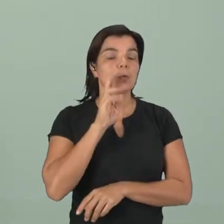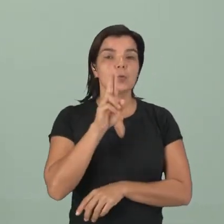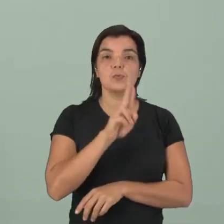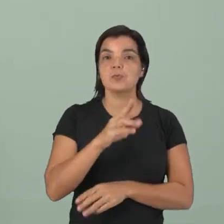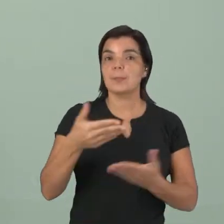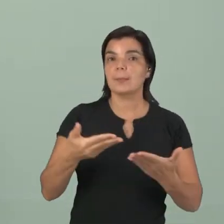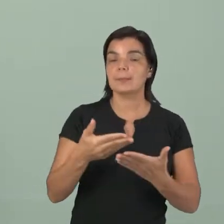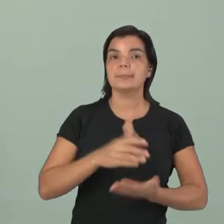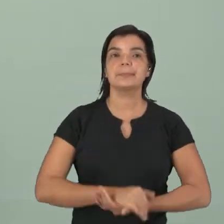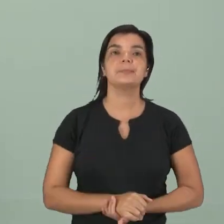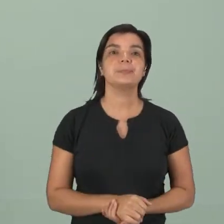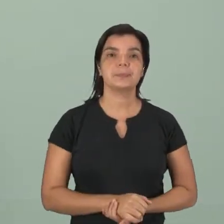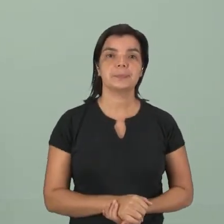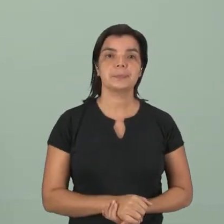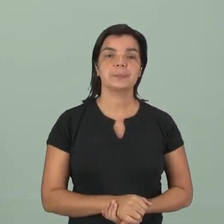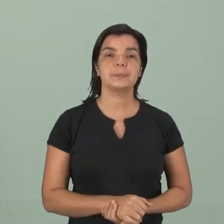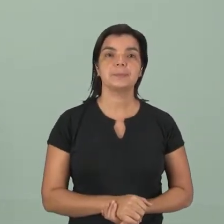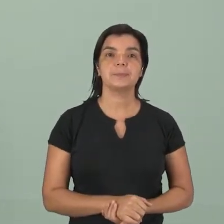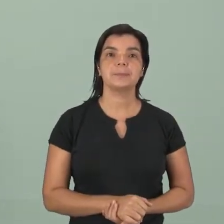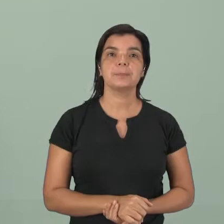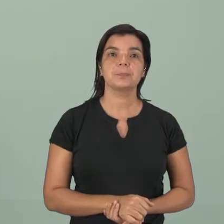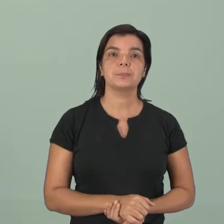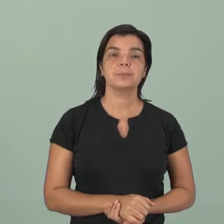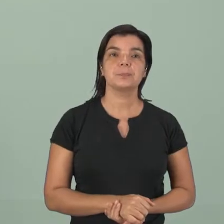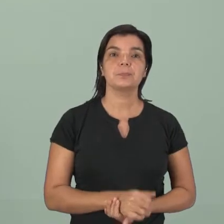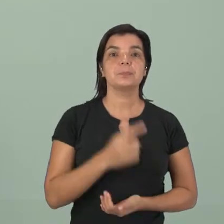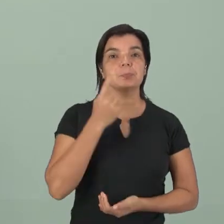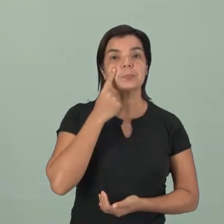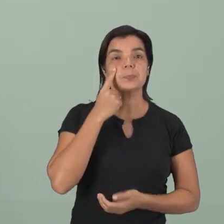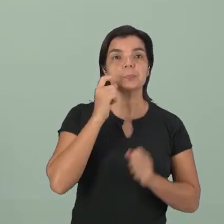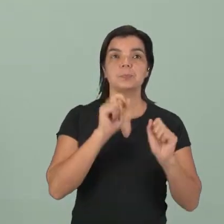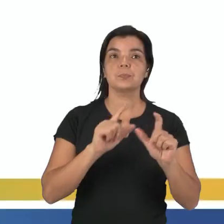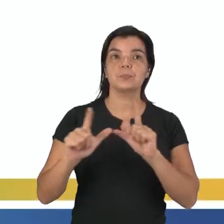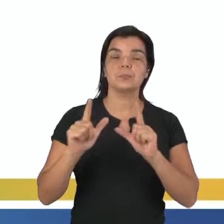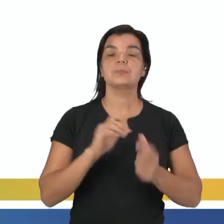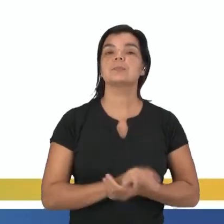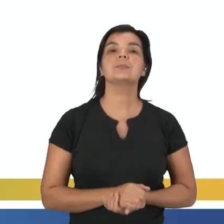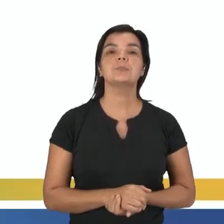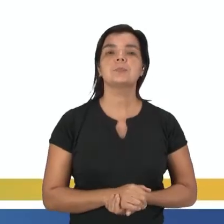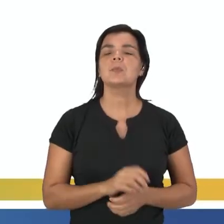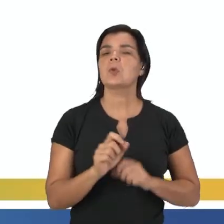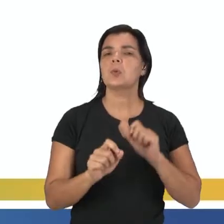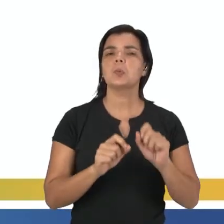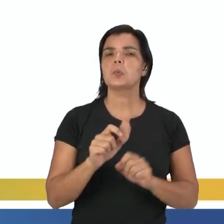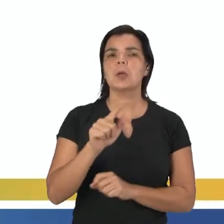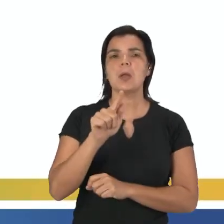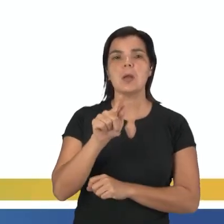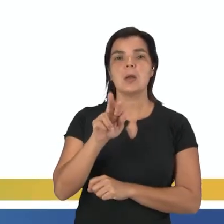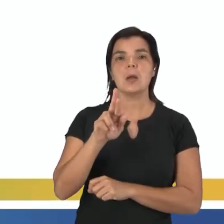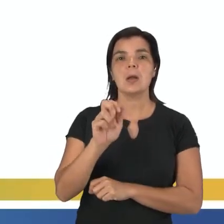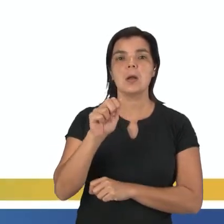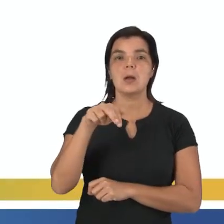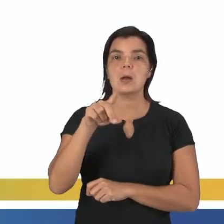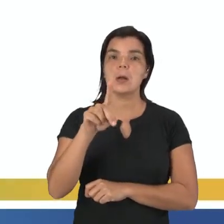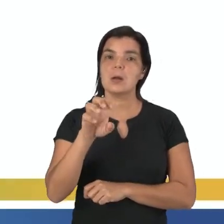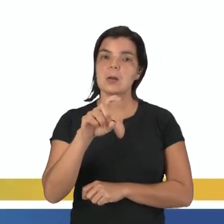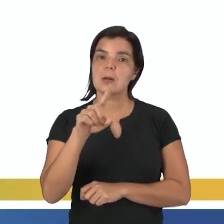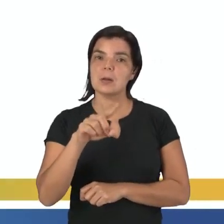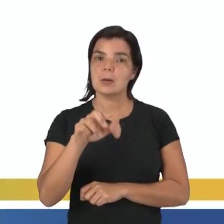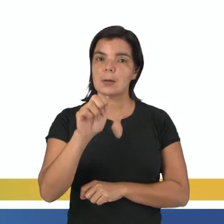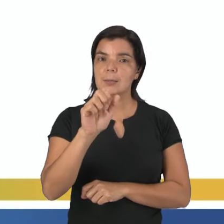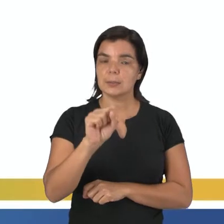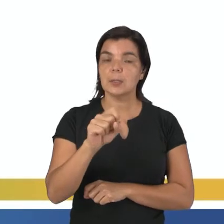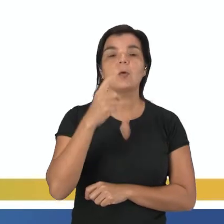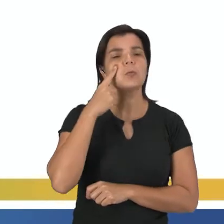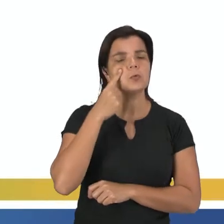hoje, tá ok? Então vamos lá. Começando aqui, nossa aula. Não tem como falar desse conteúdo sem falar de grandeza. Você